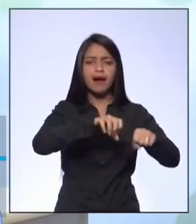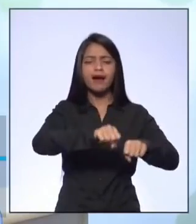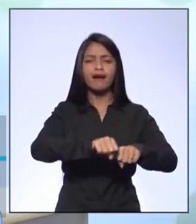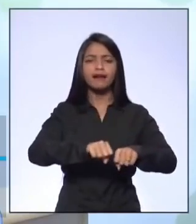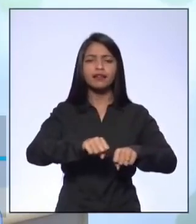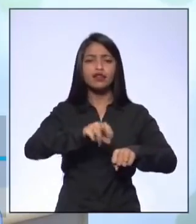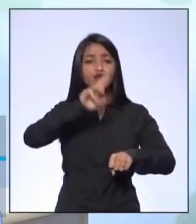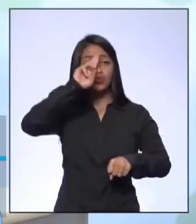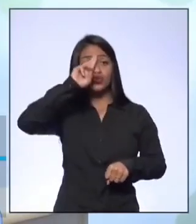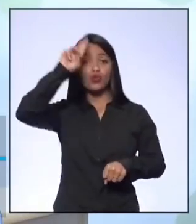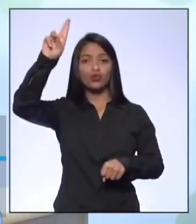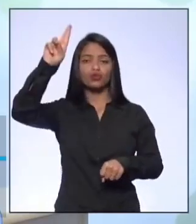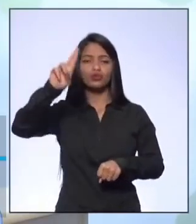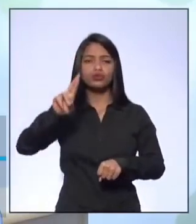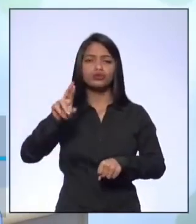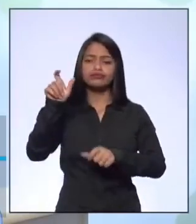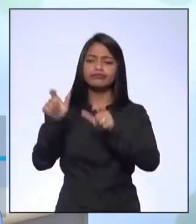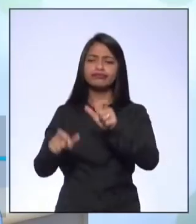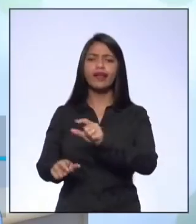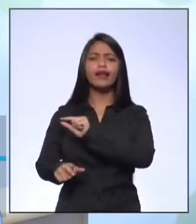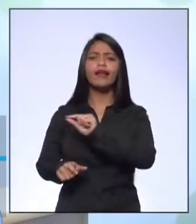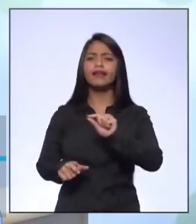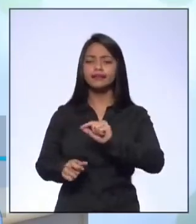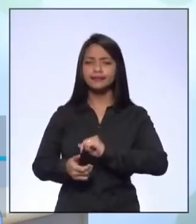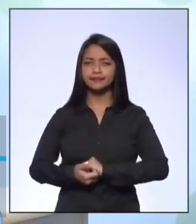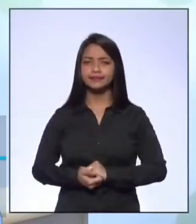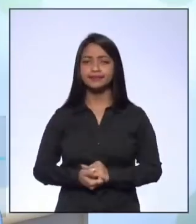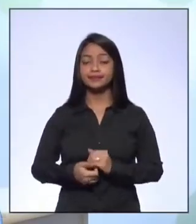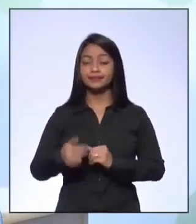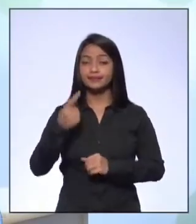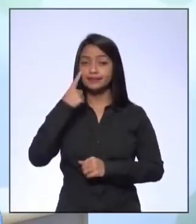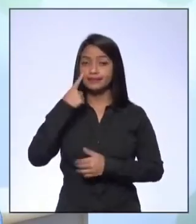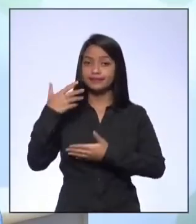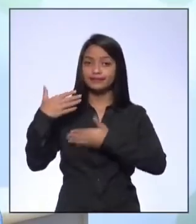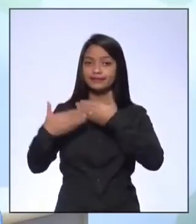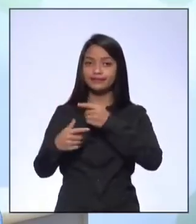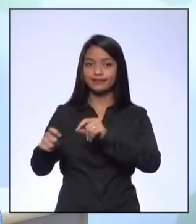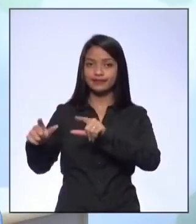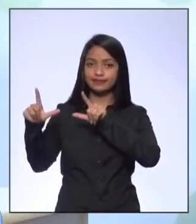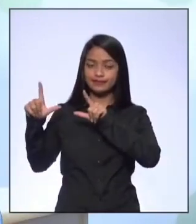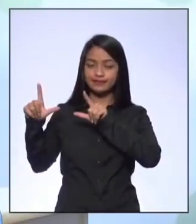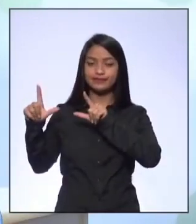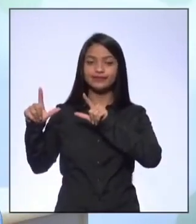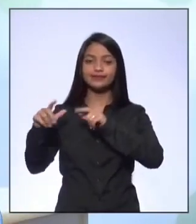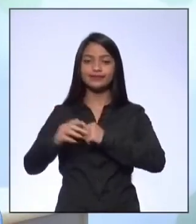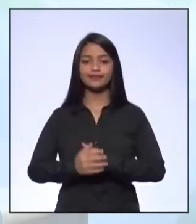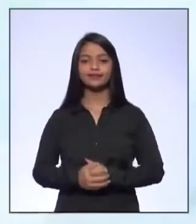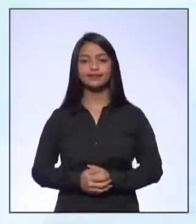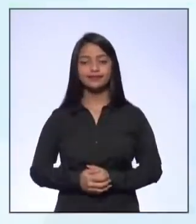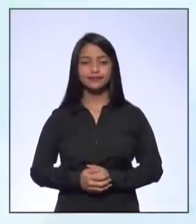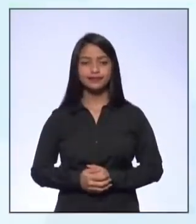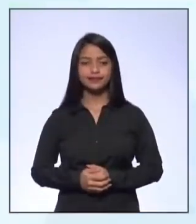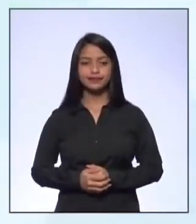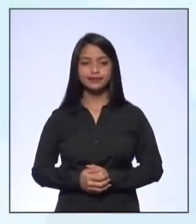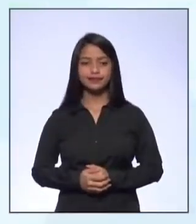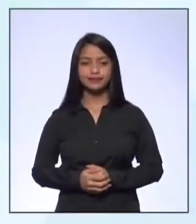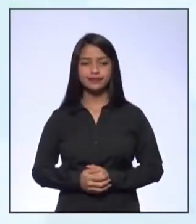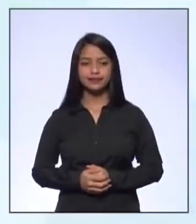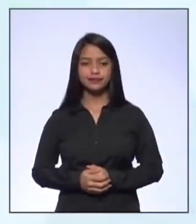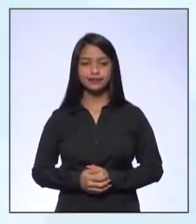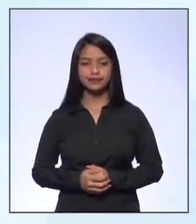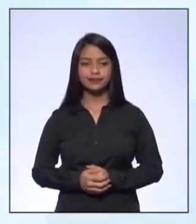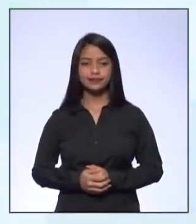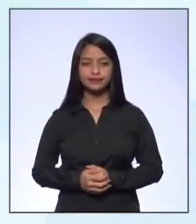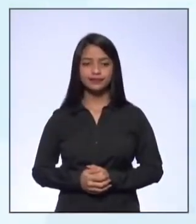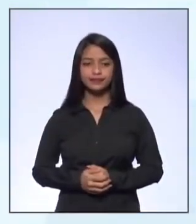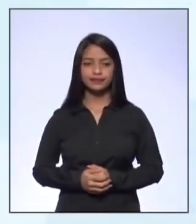e dominação dos territórios? Vamos observar aí na tela quem são esses protagonistas. Nós